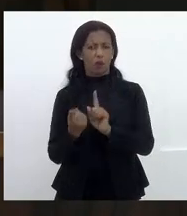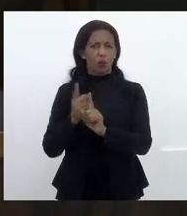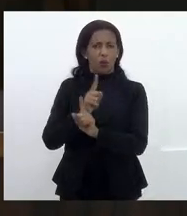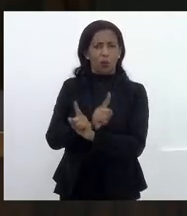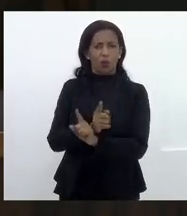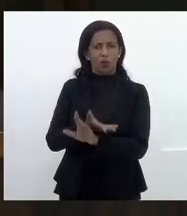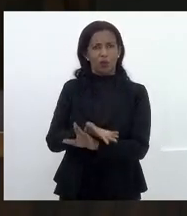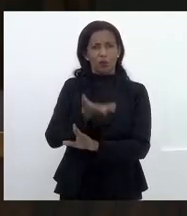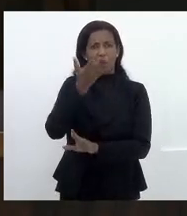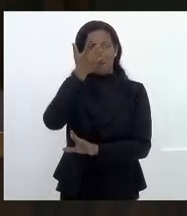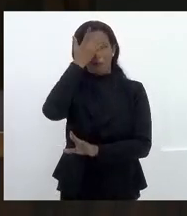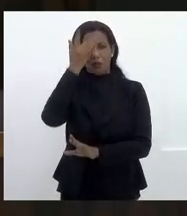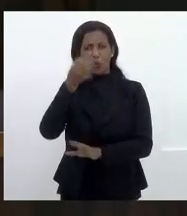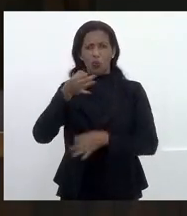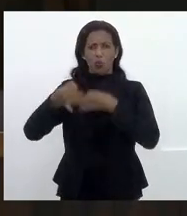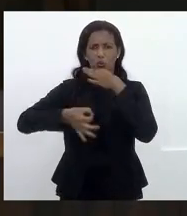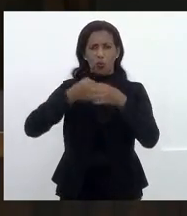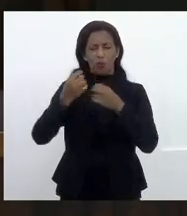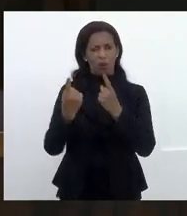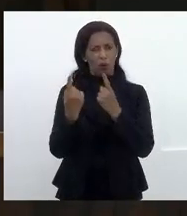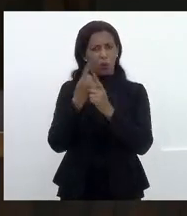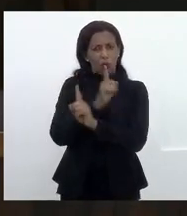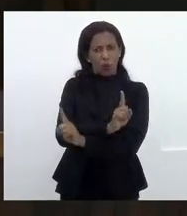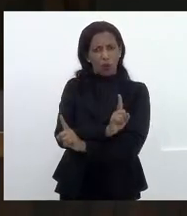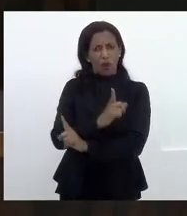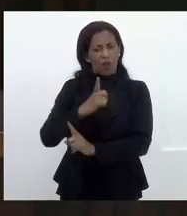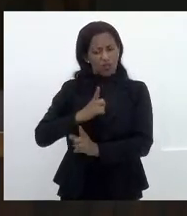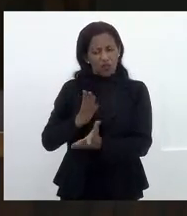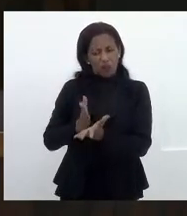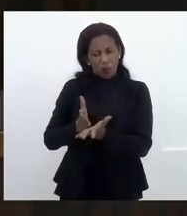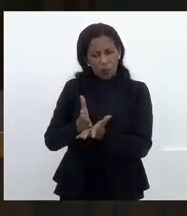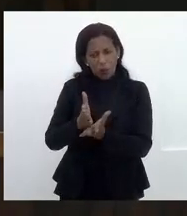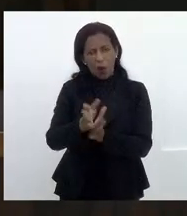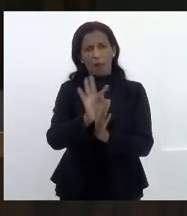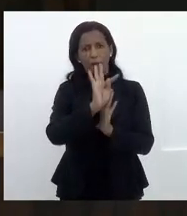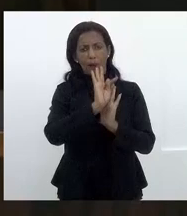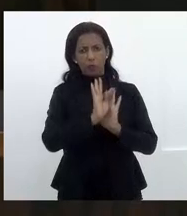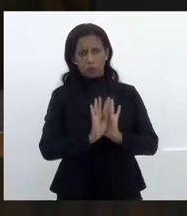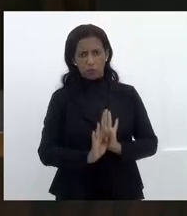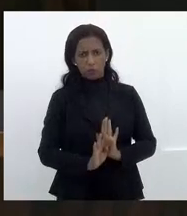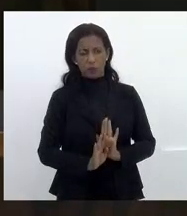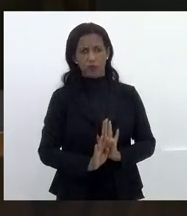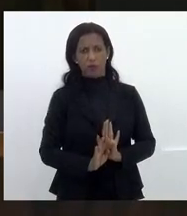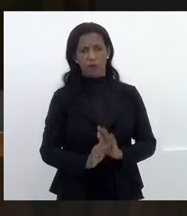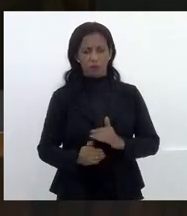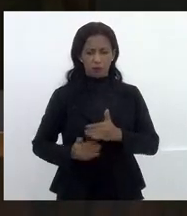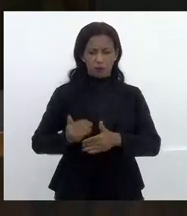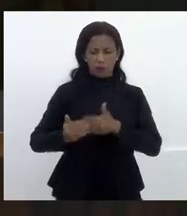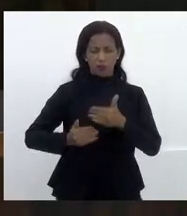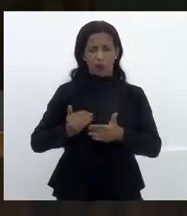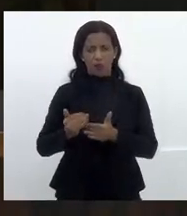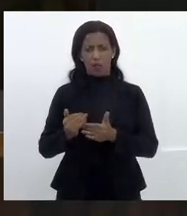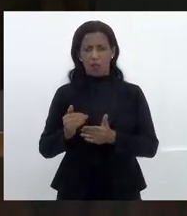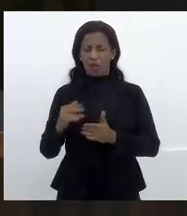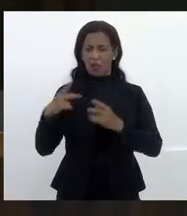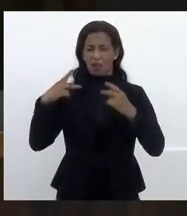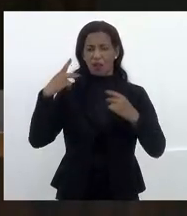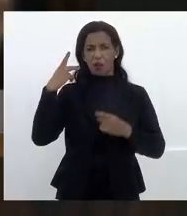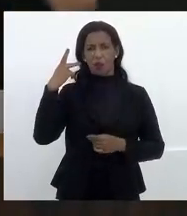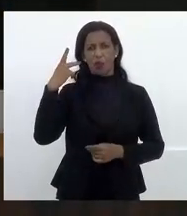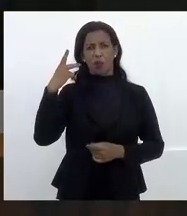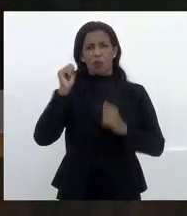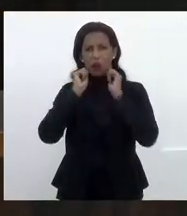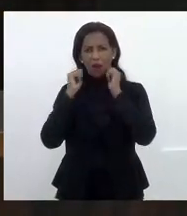Arautos da discórdia Eu tenho convicção que a gente vai caminhar para um texto é construído a quatro mãos entre o Parlamento